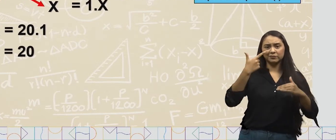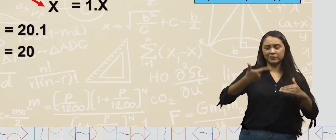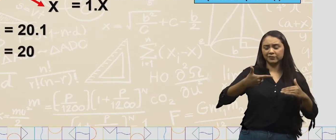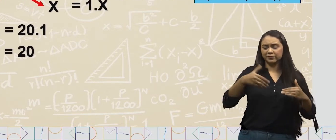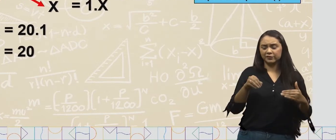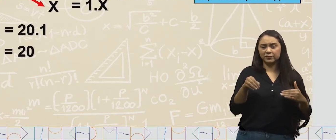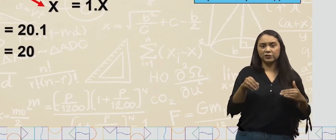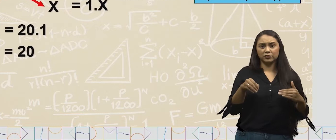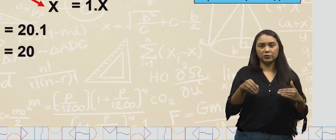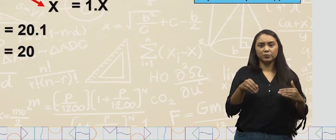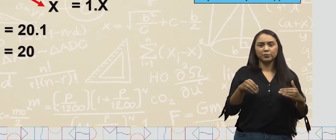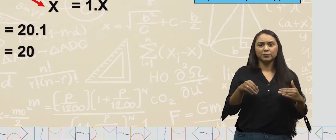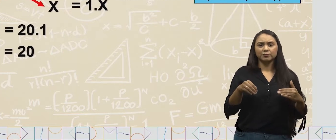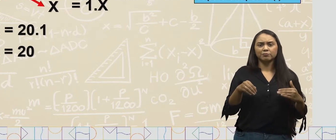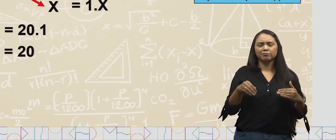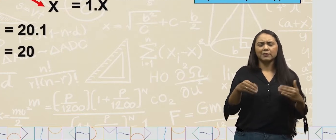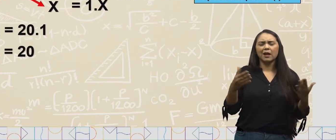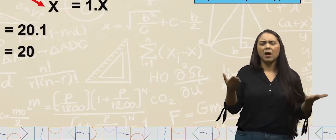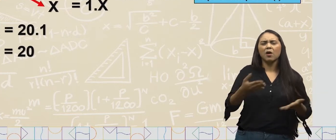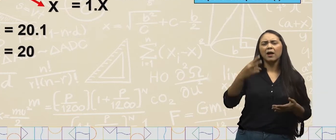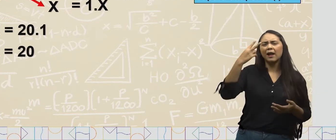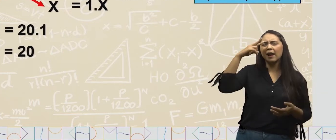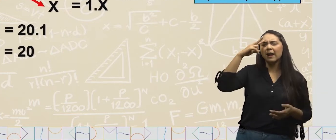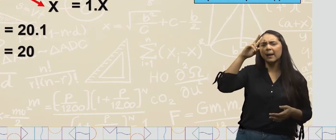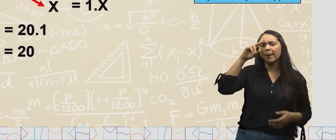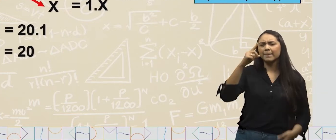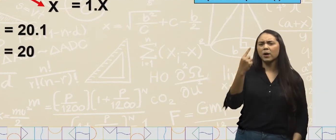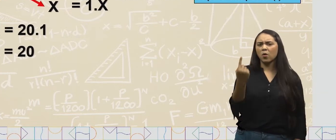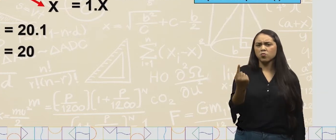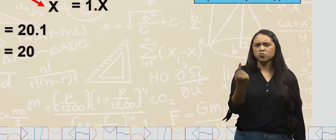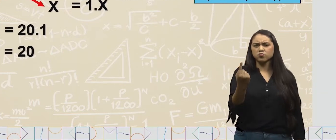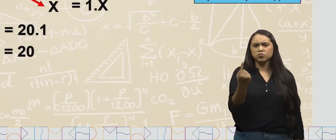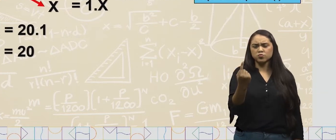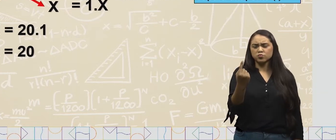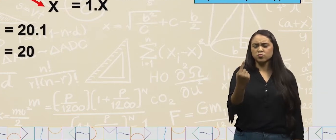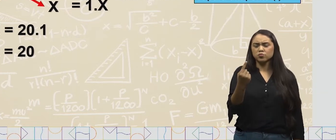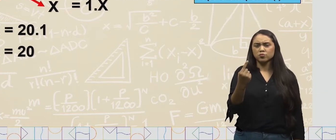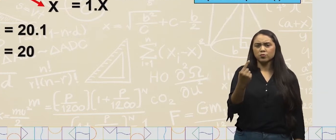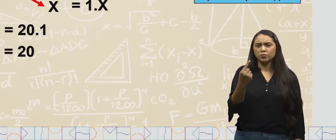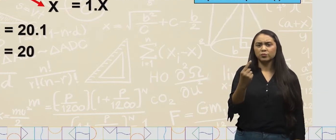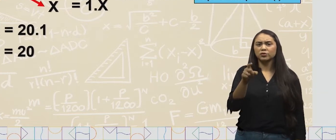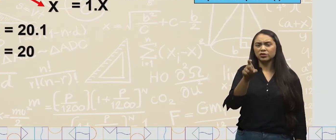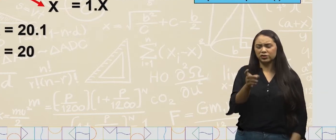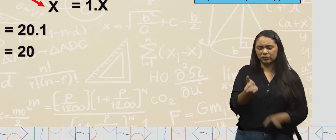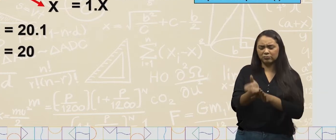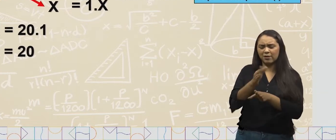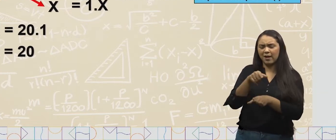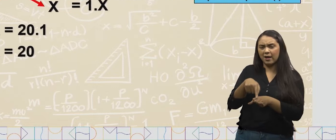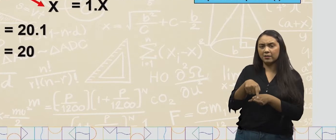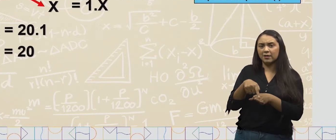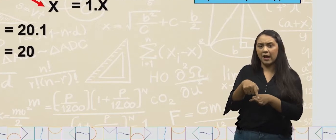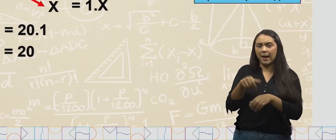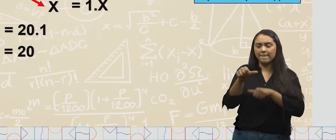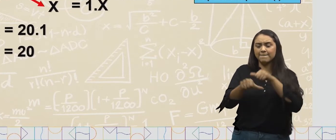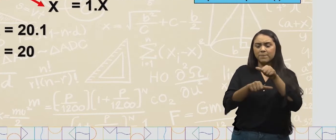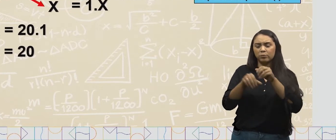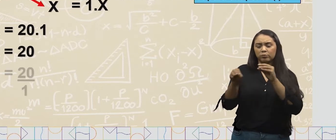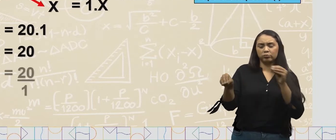20. Agora, vamos pegar aquele número 1 ali ao lado do x, nós vamos passá-lo para o